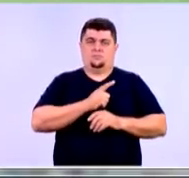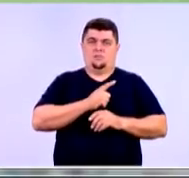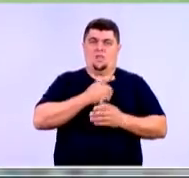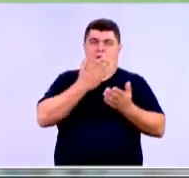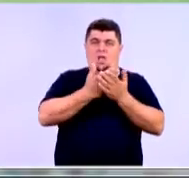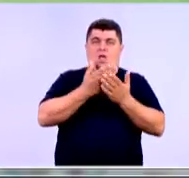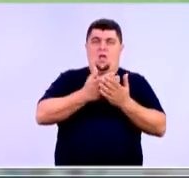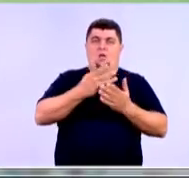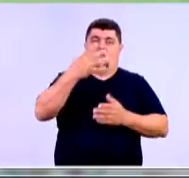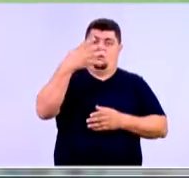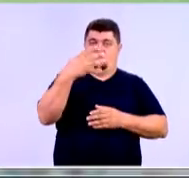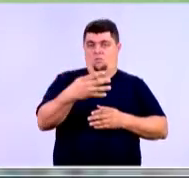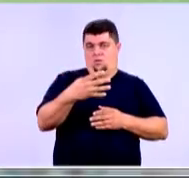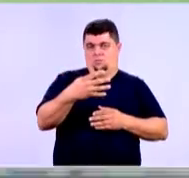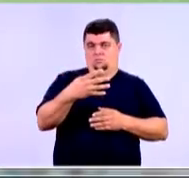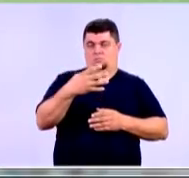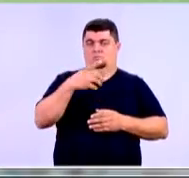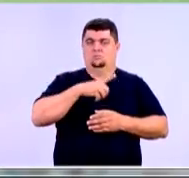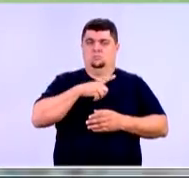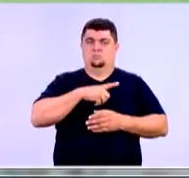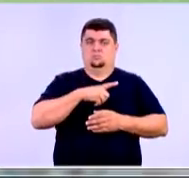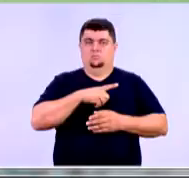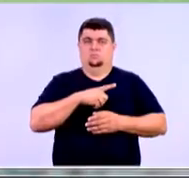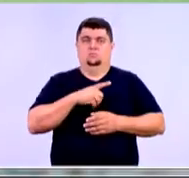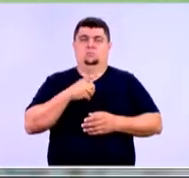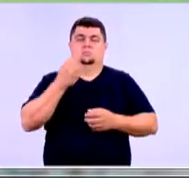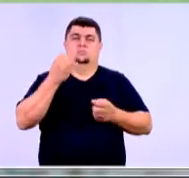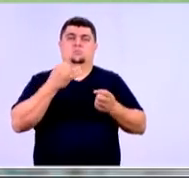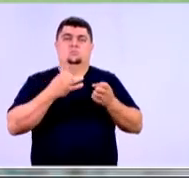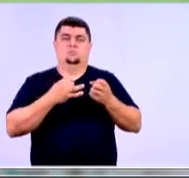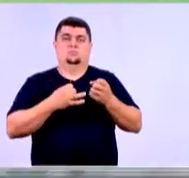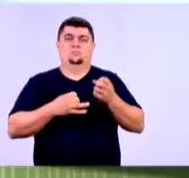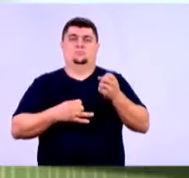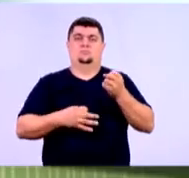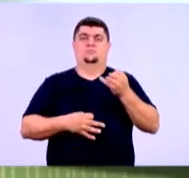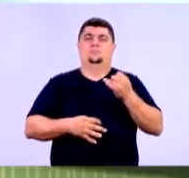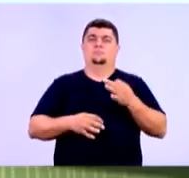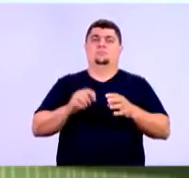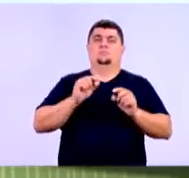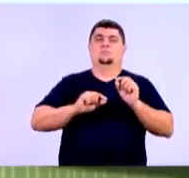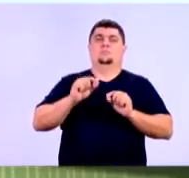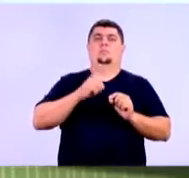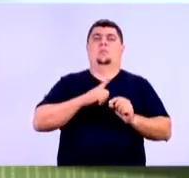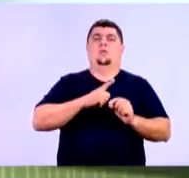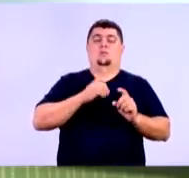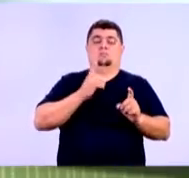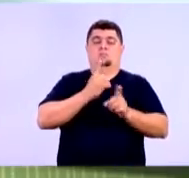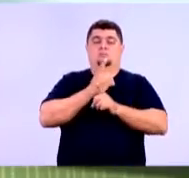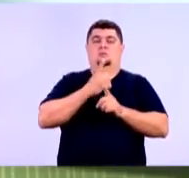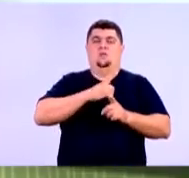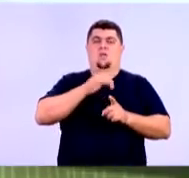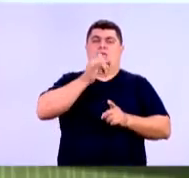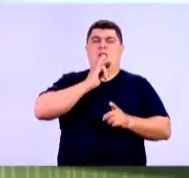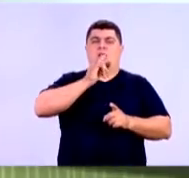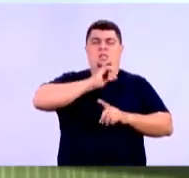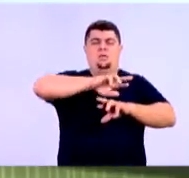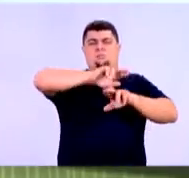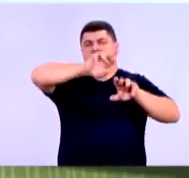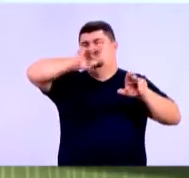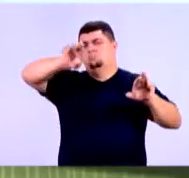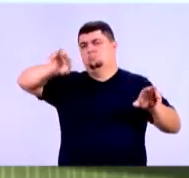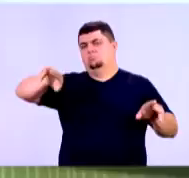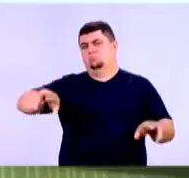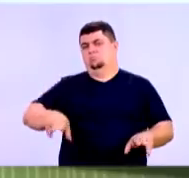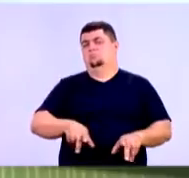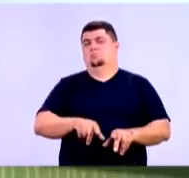4. Então, na aula 4, na nossa apostila, né, no caderno da nossa disciplina, vocês vão encontrar mais exemplos dessas pontuações